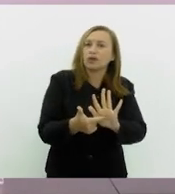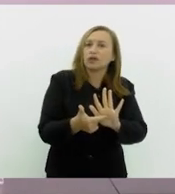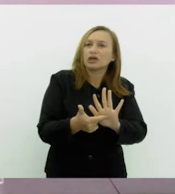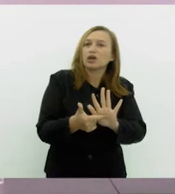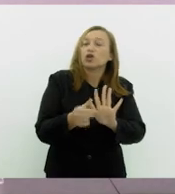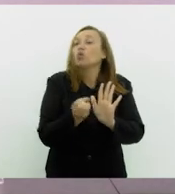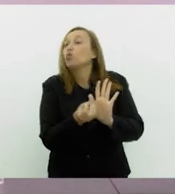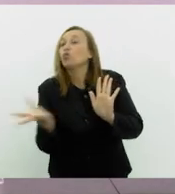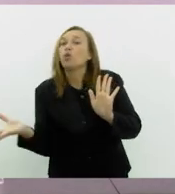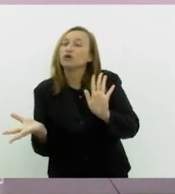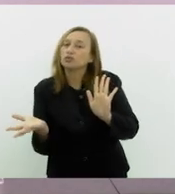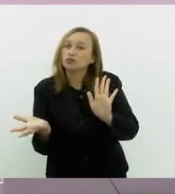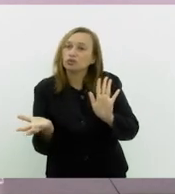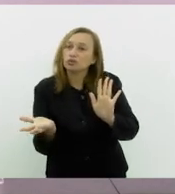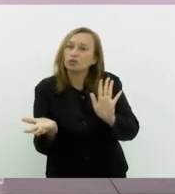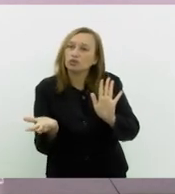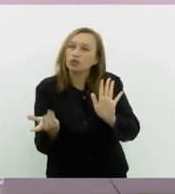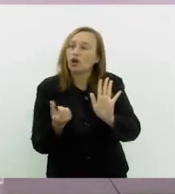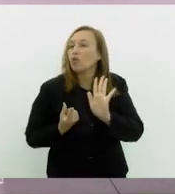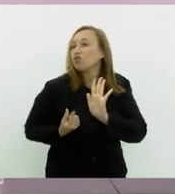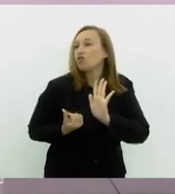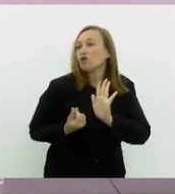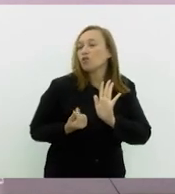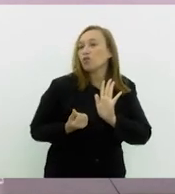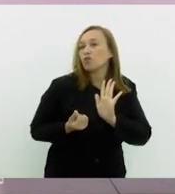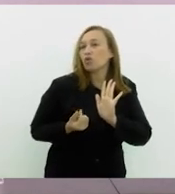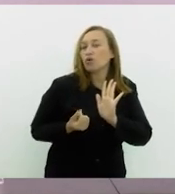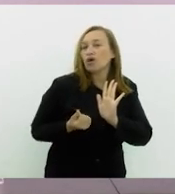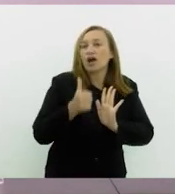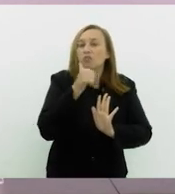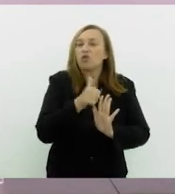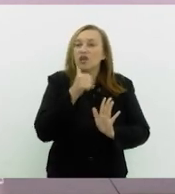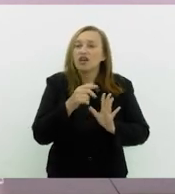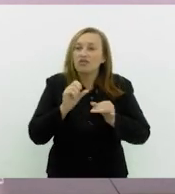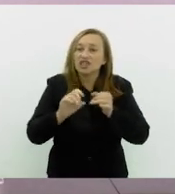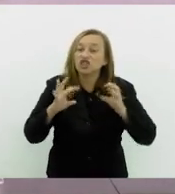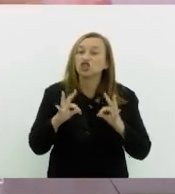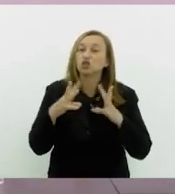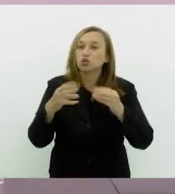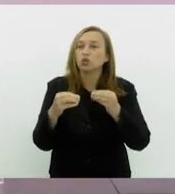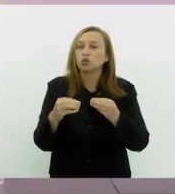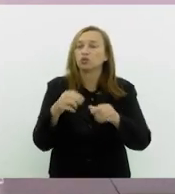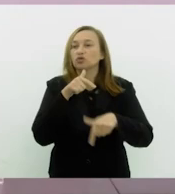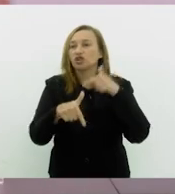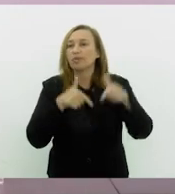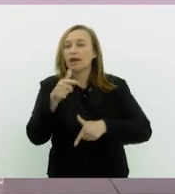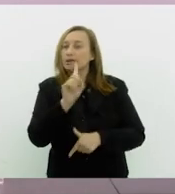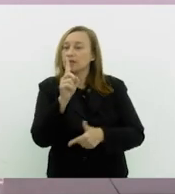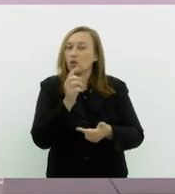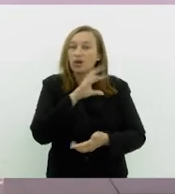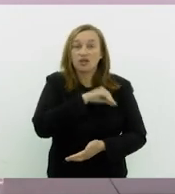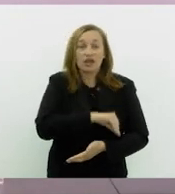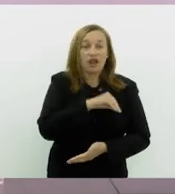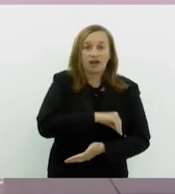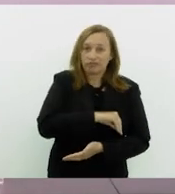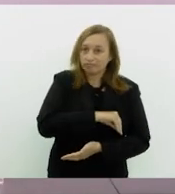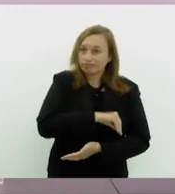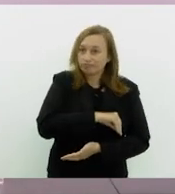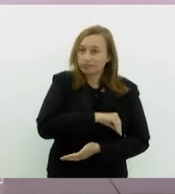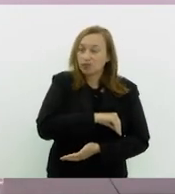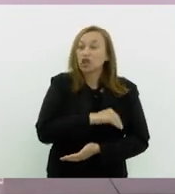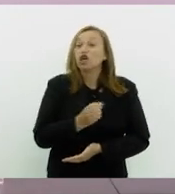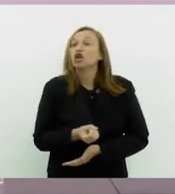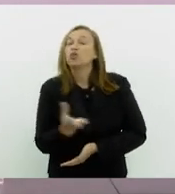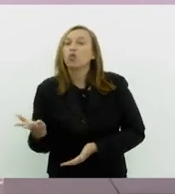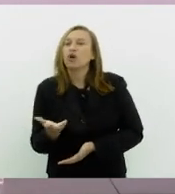é que custa uma mulher fazendo todos esses trabalhos que não são remunerados e quanto custa